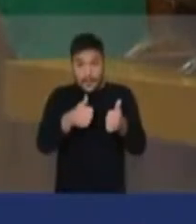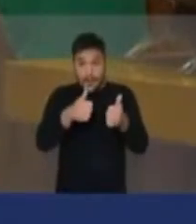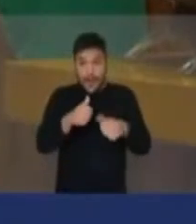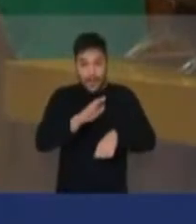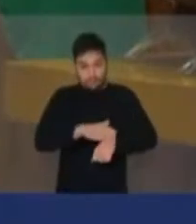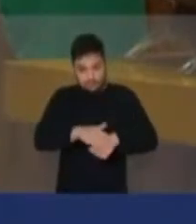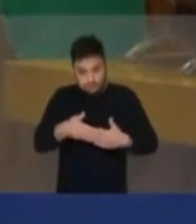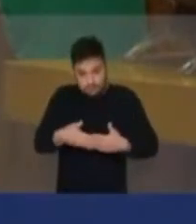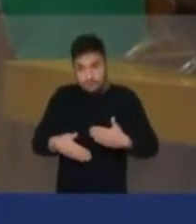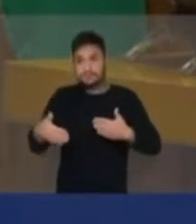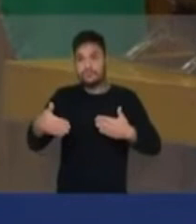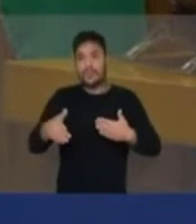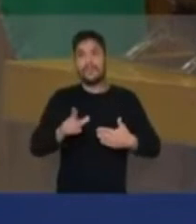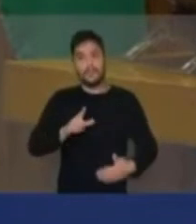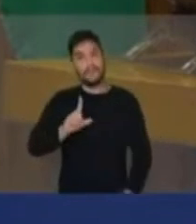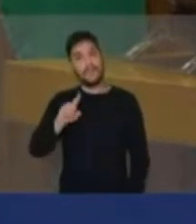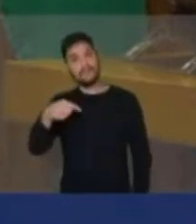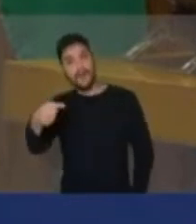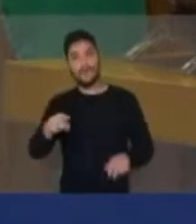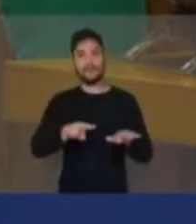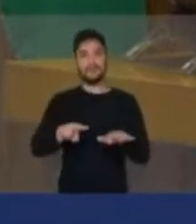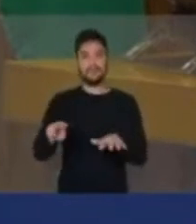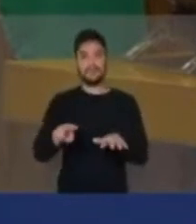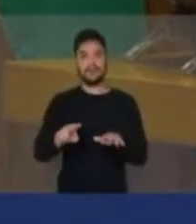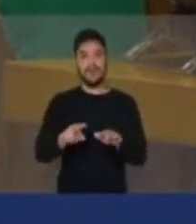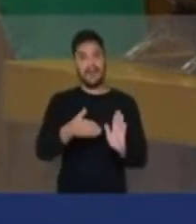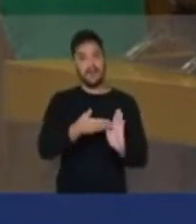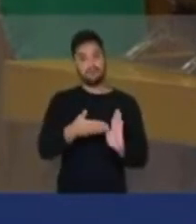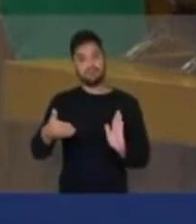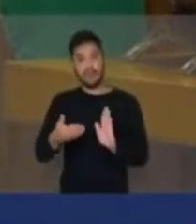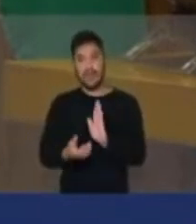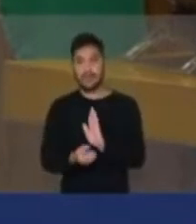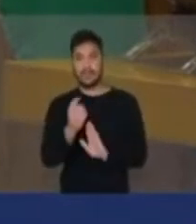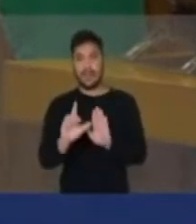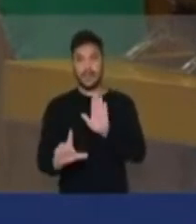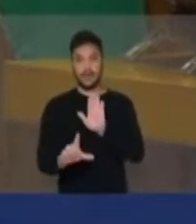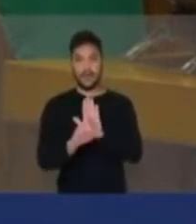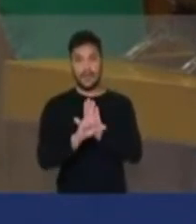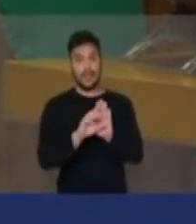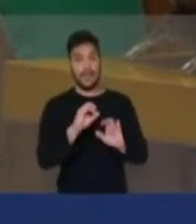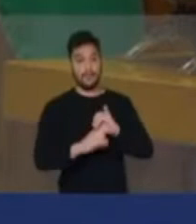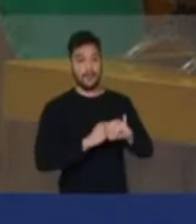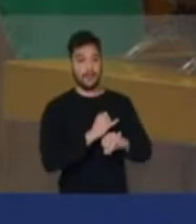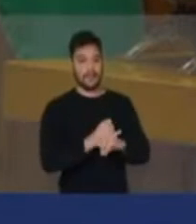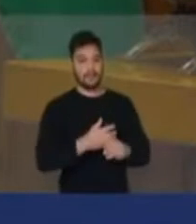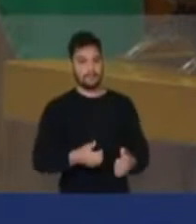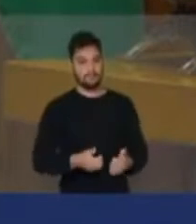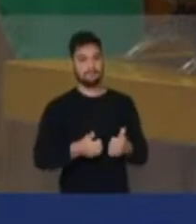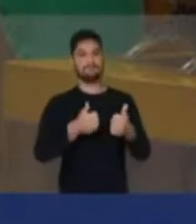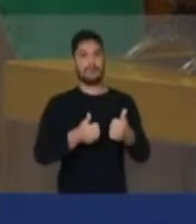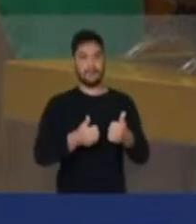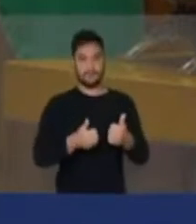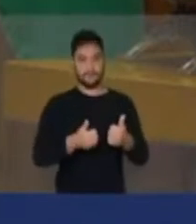aplicativos vendem como algo neutro como algo bom como eu falei uma potência benevolente mas são empresas que